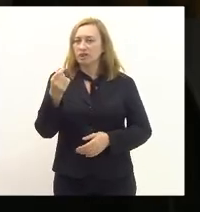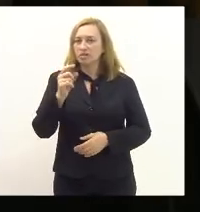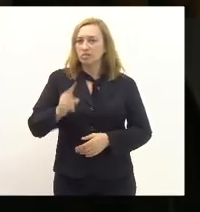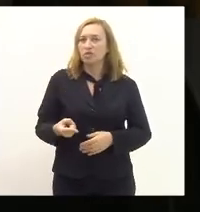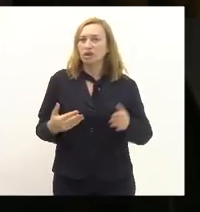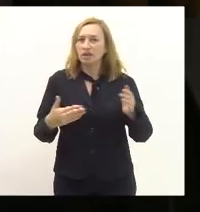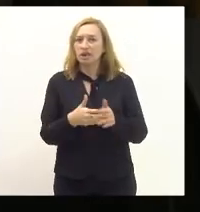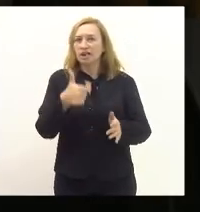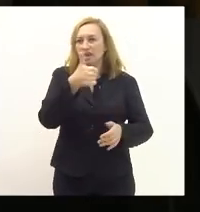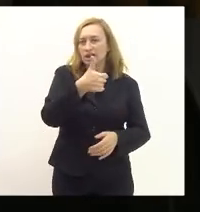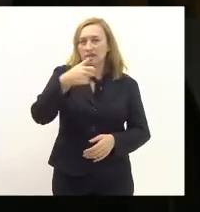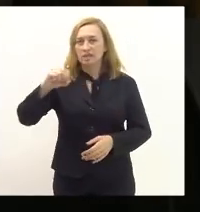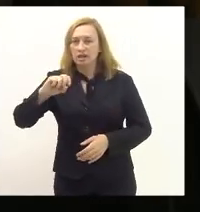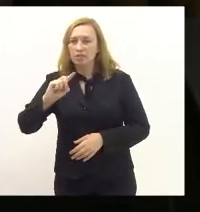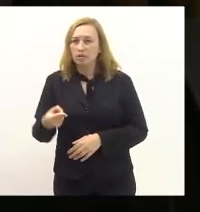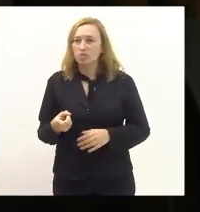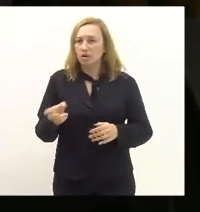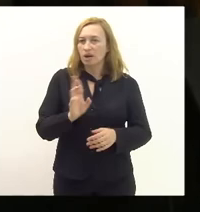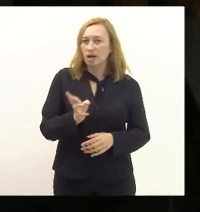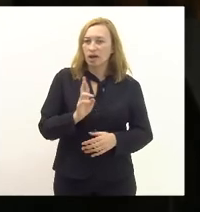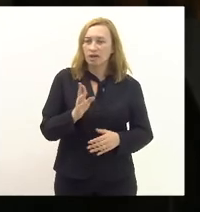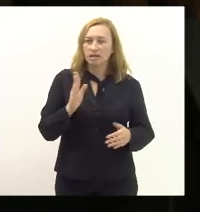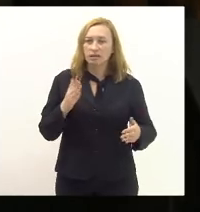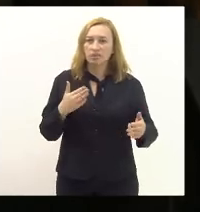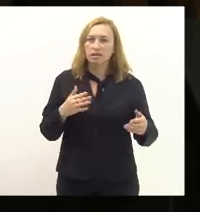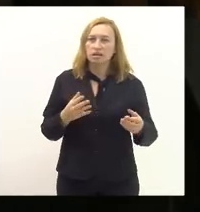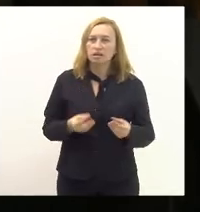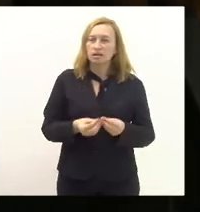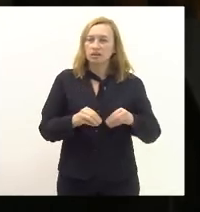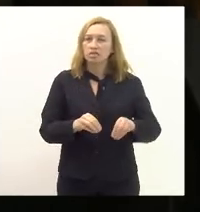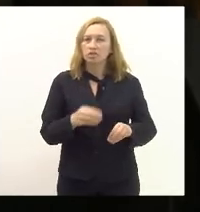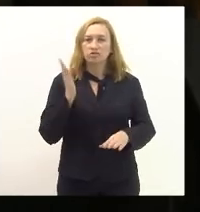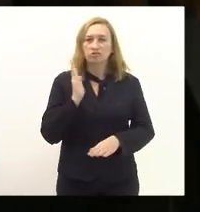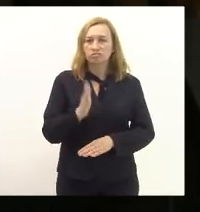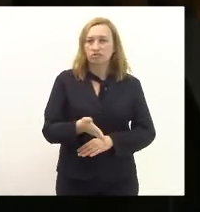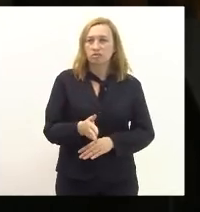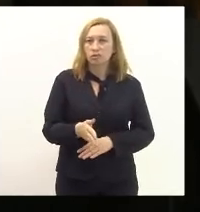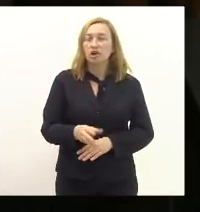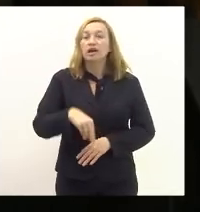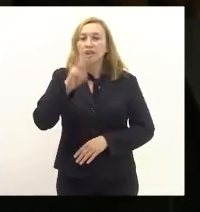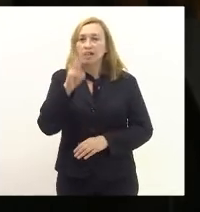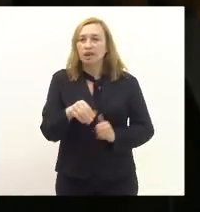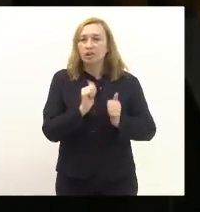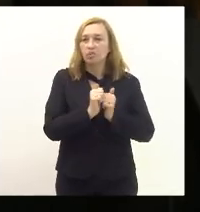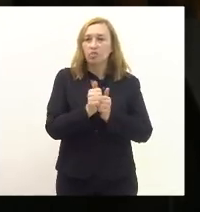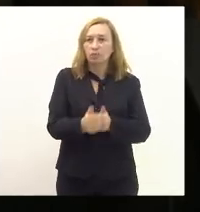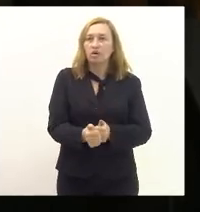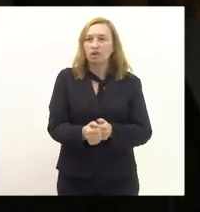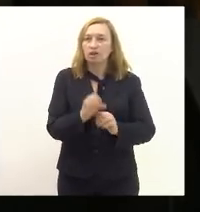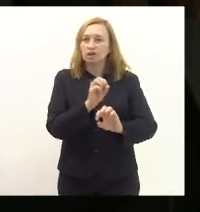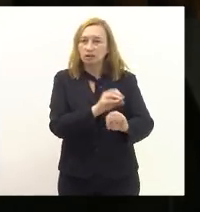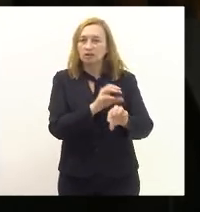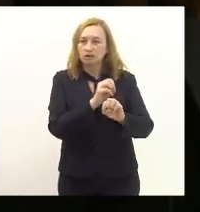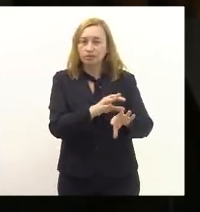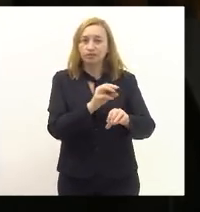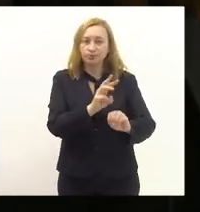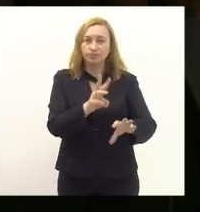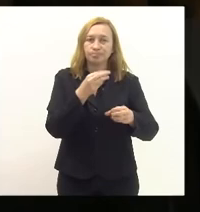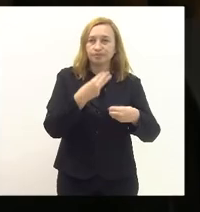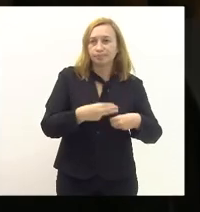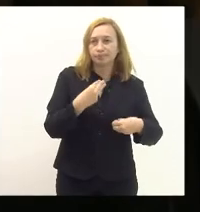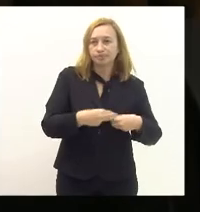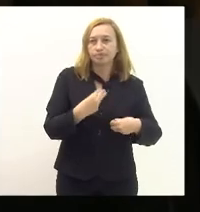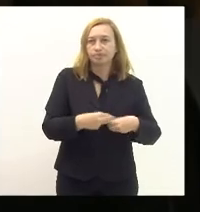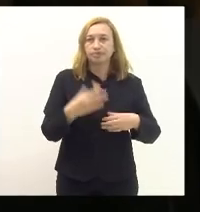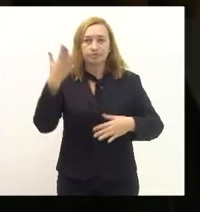reais. E isso impacta diretamente, por exemplo, quem acompanha a educação municipal, o